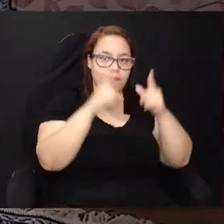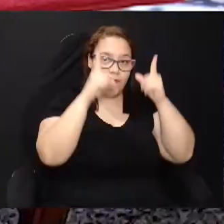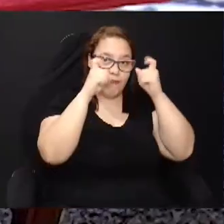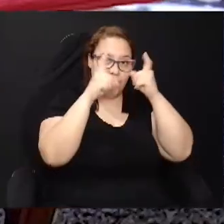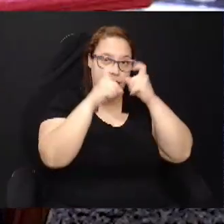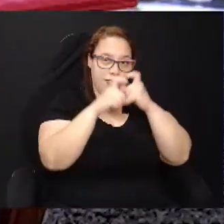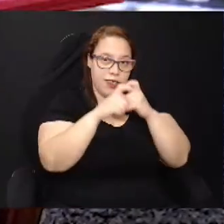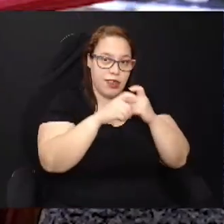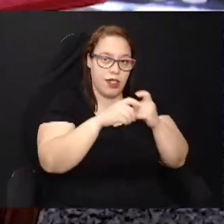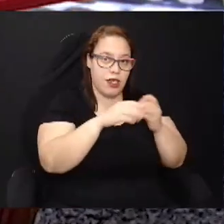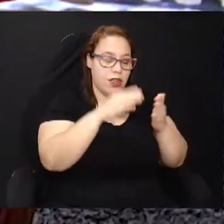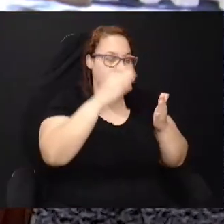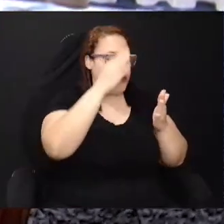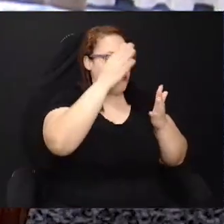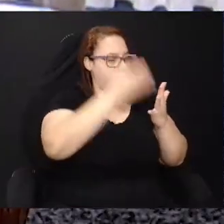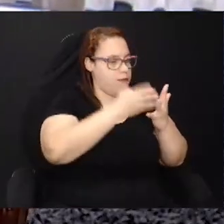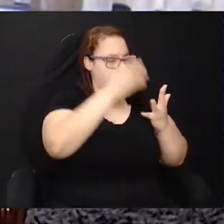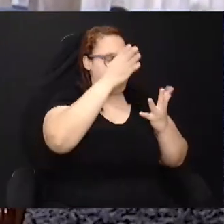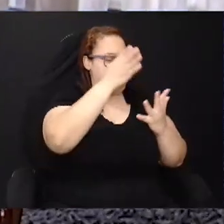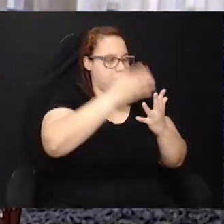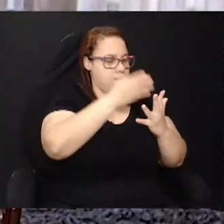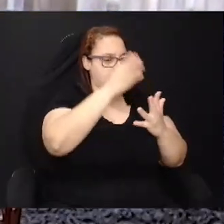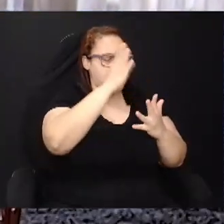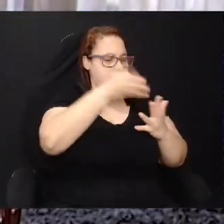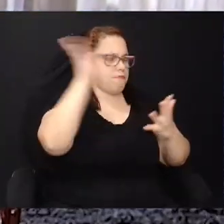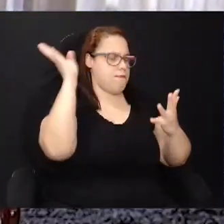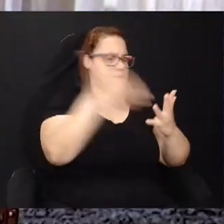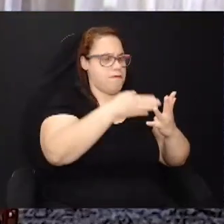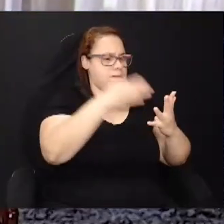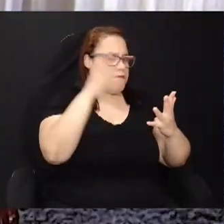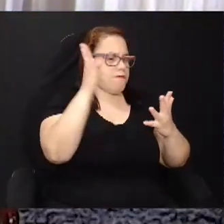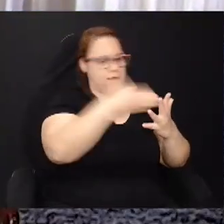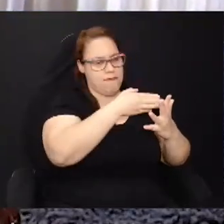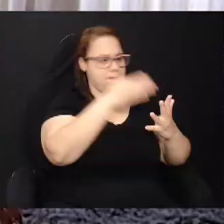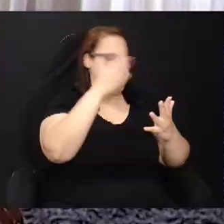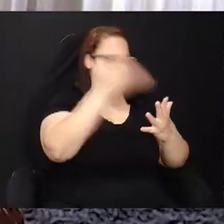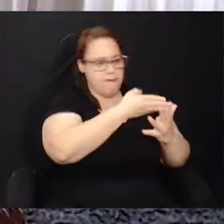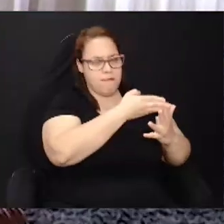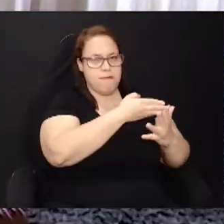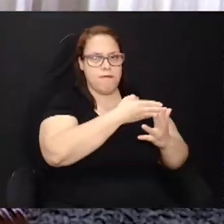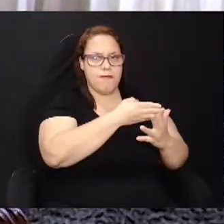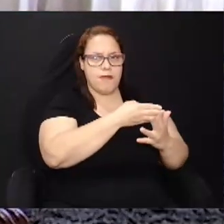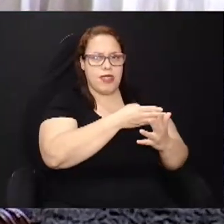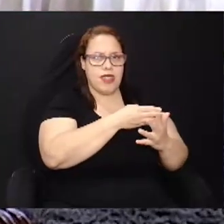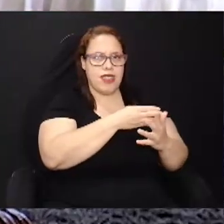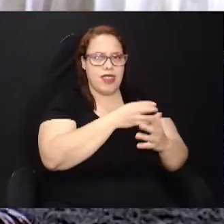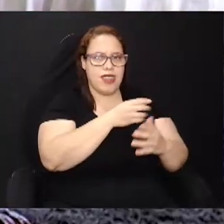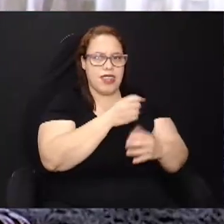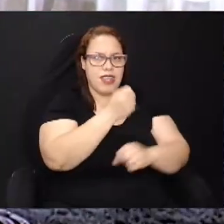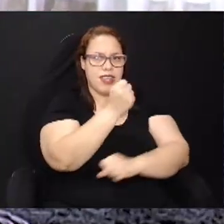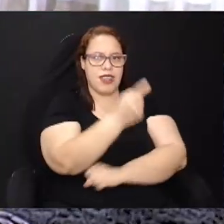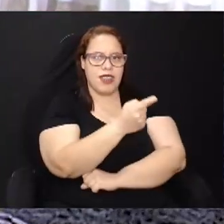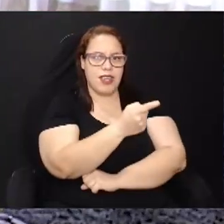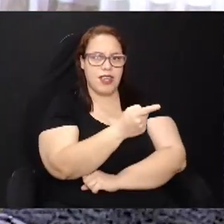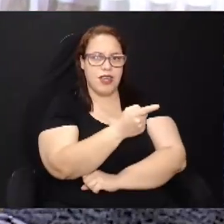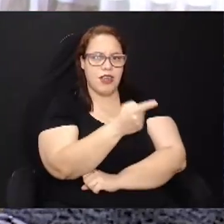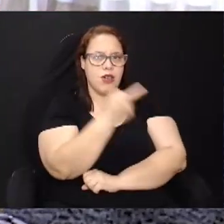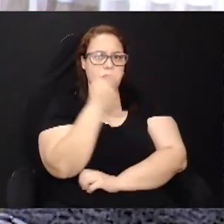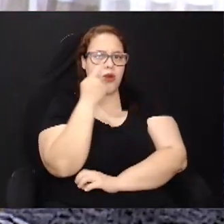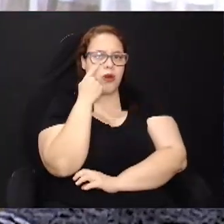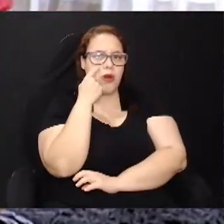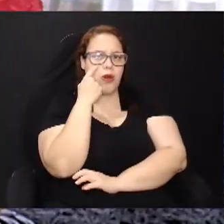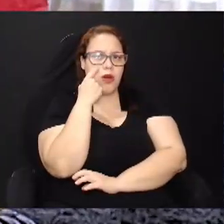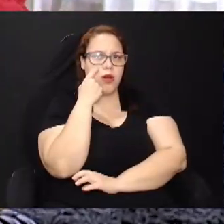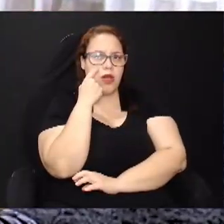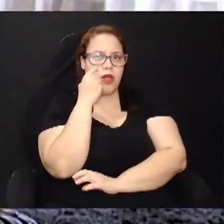aqui várias pancadas na minha vida, passos estranhos, e quando você vai ver, ih,